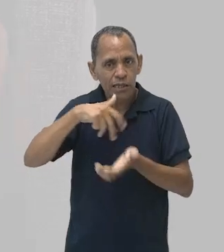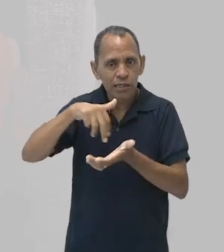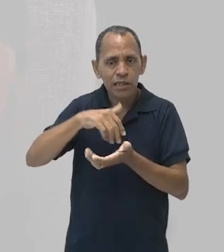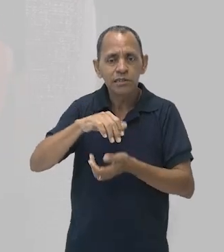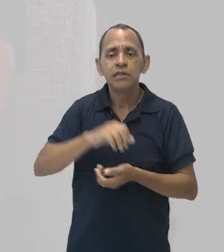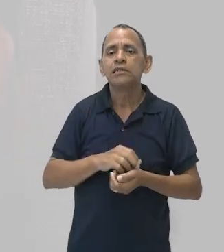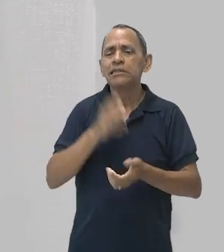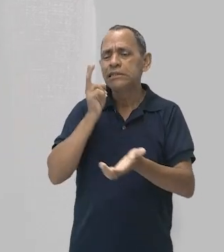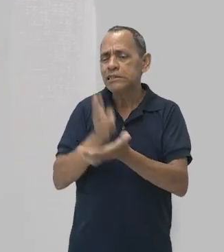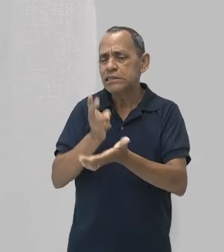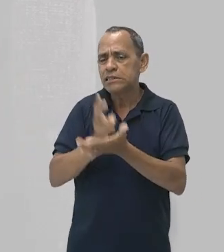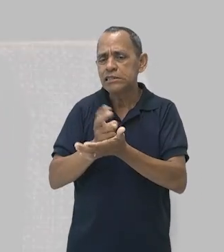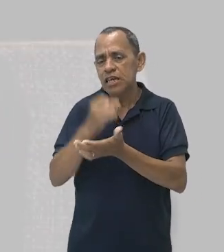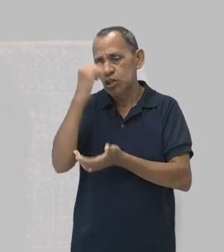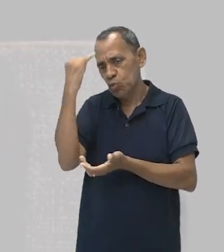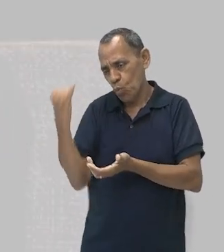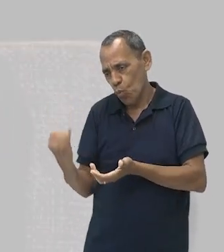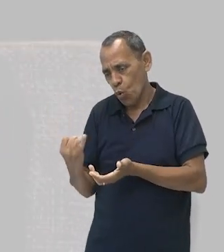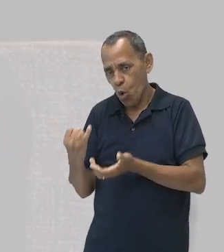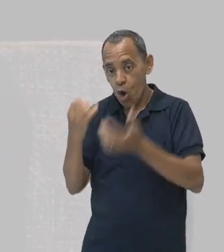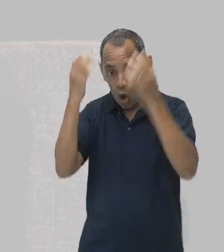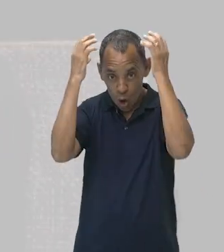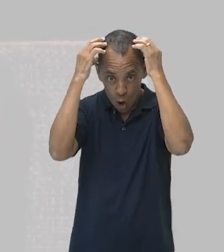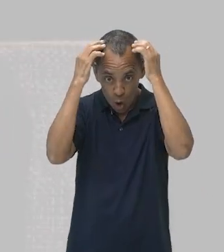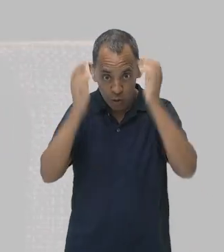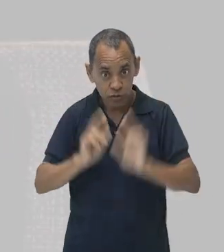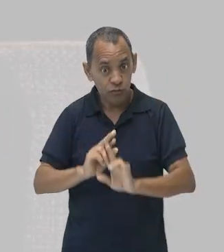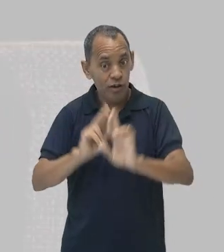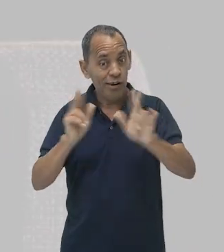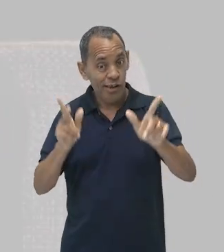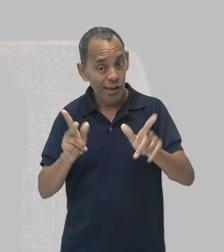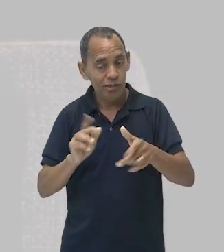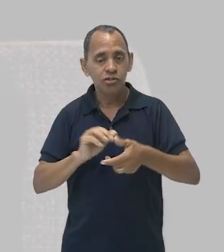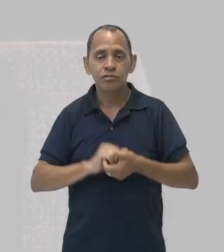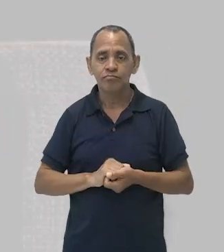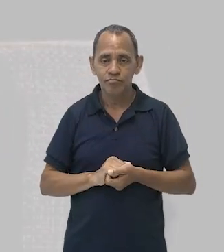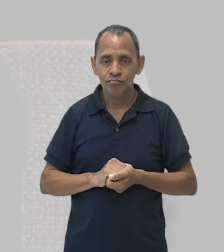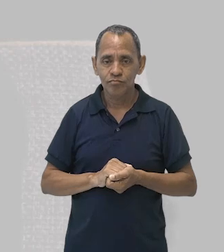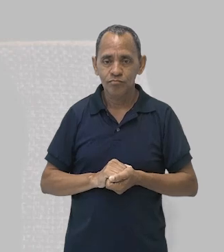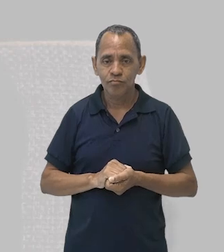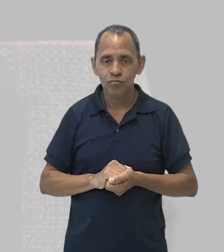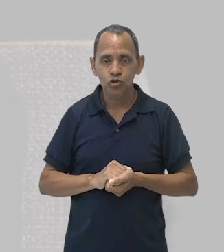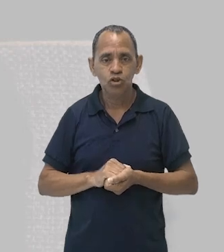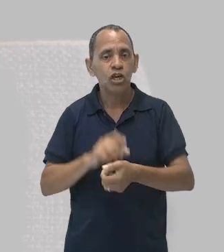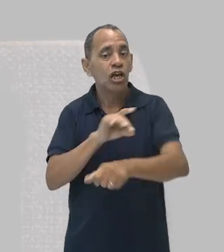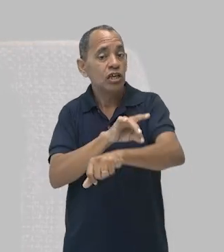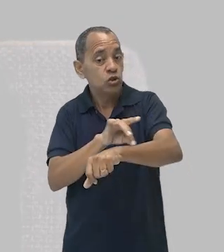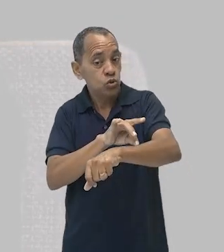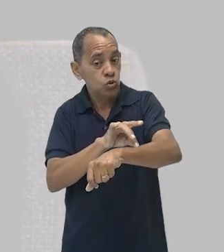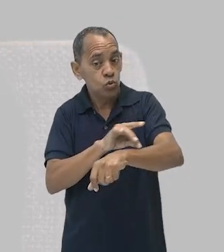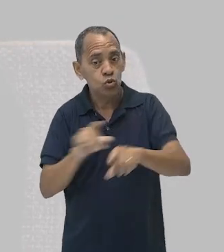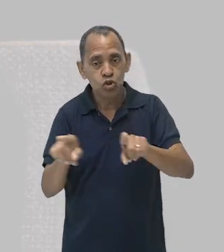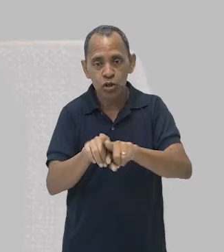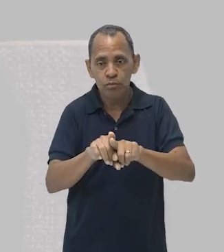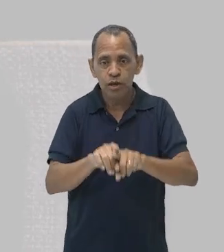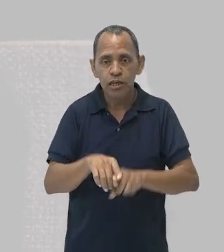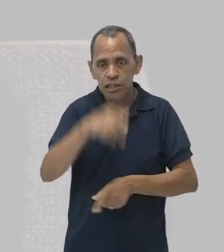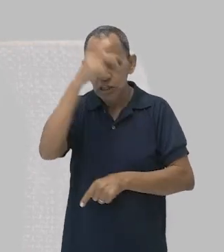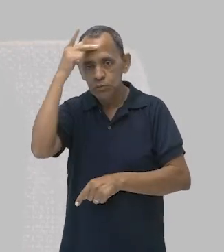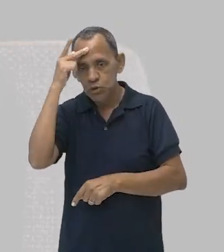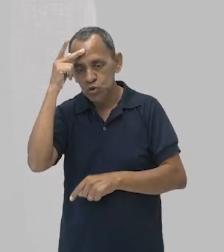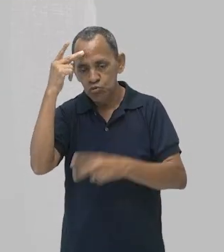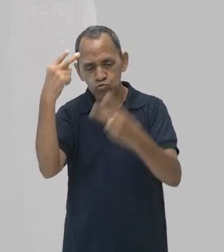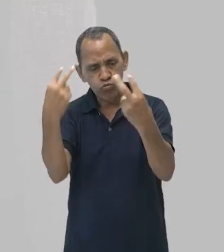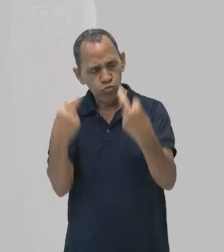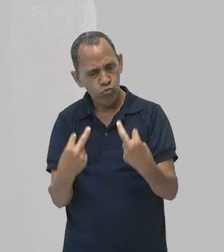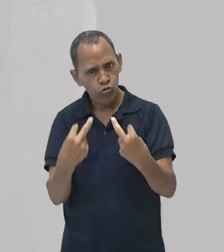um pouquinho diferente, meu cabelo black, que eu não abro mão. E assim, as pessoas elas linkavam muito na